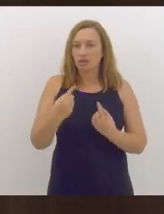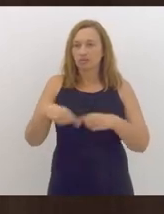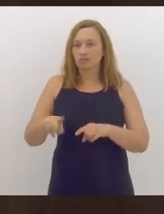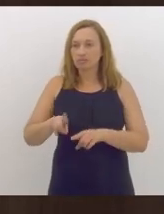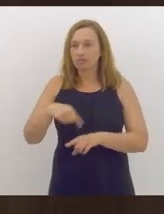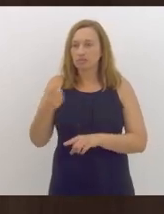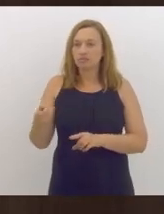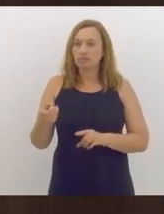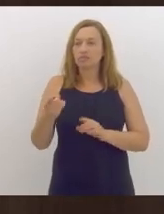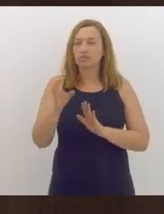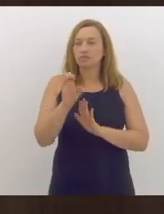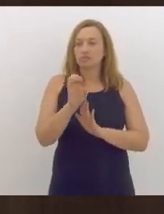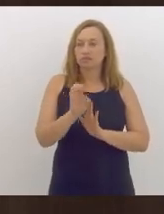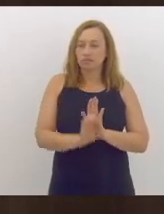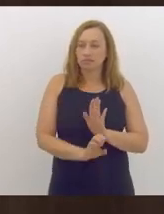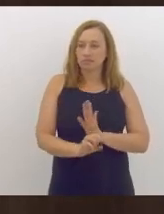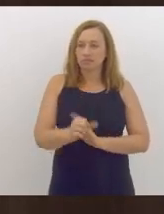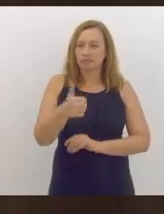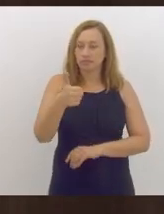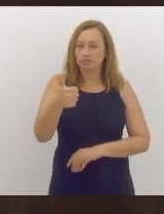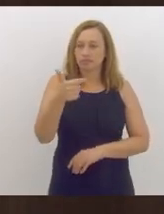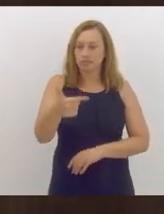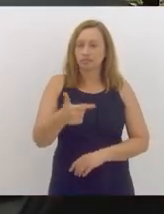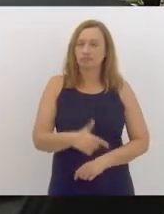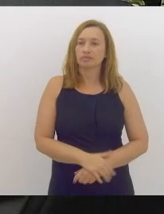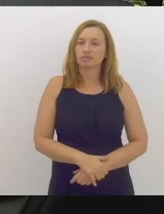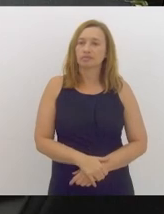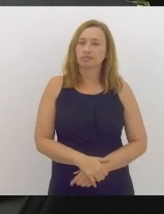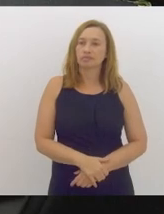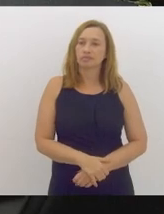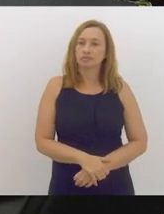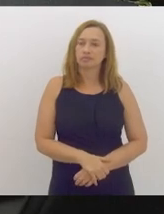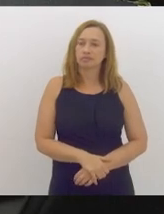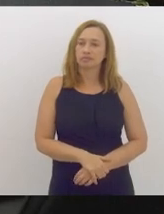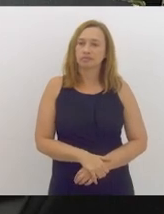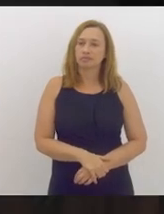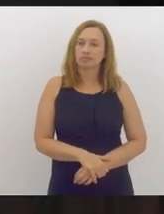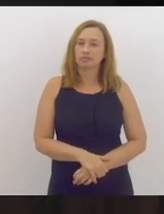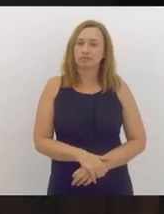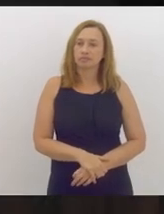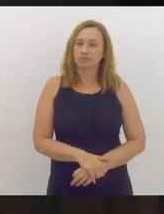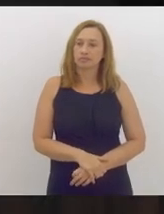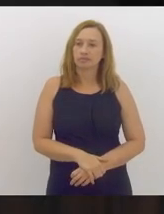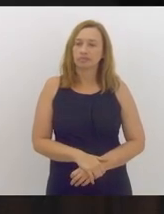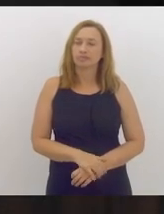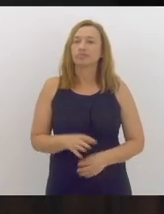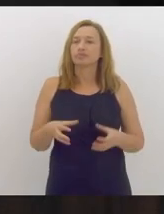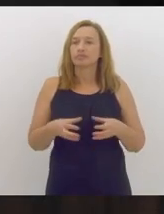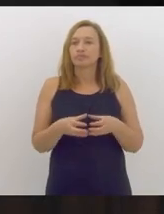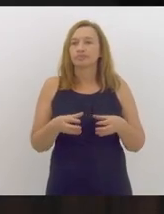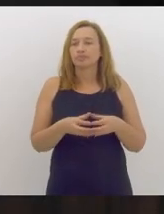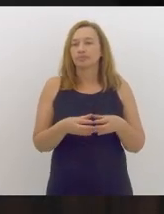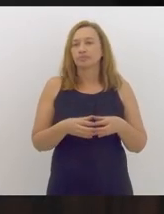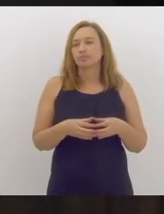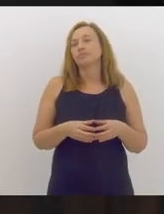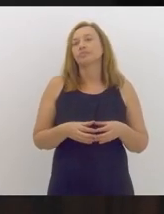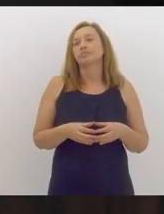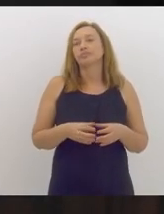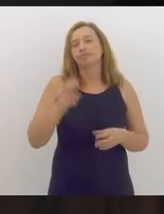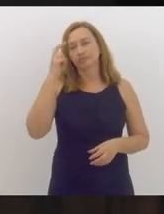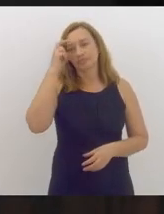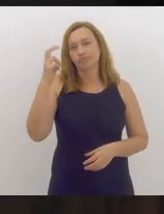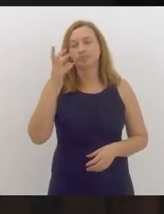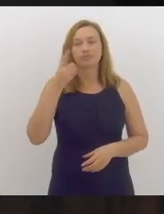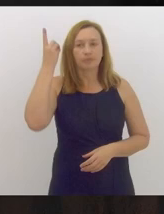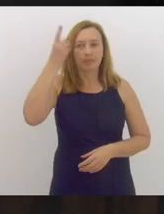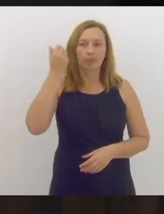contrário às emendas de número 1 e 2. Para emitir parecer pela Comissão de Cultura, deputado